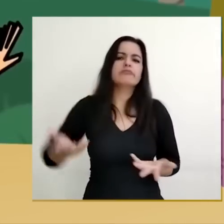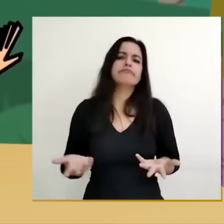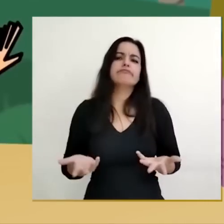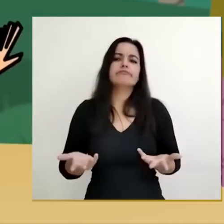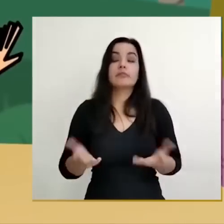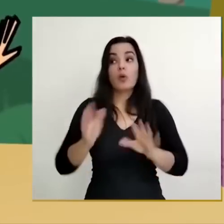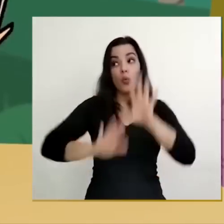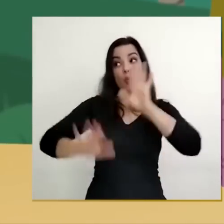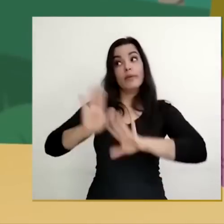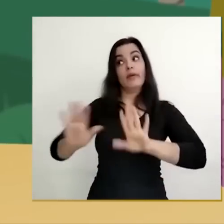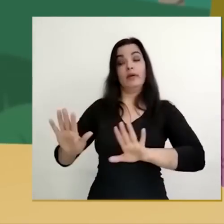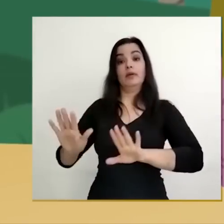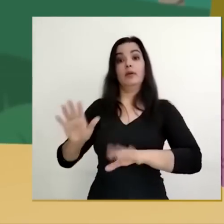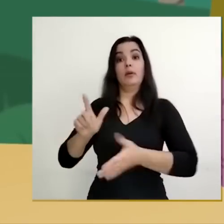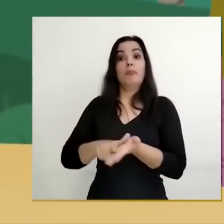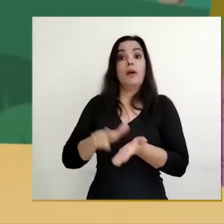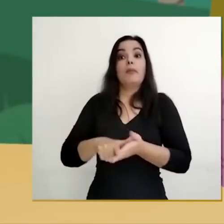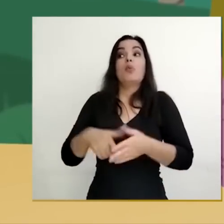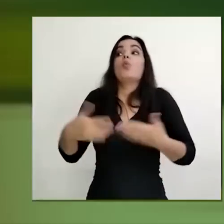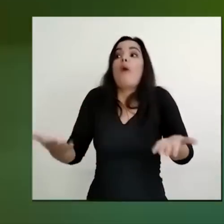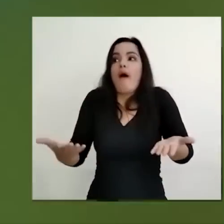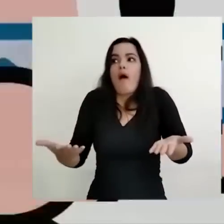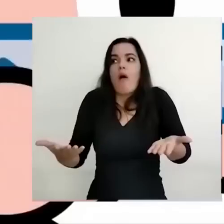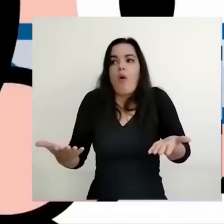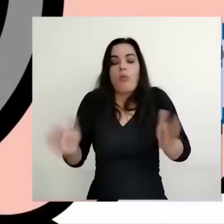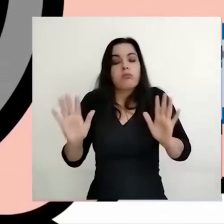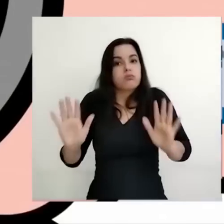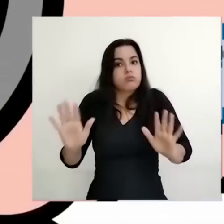precisamos saber que papéis são esses.